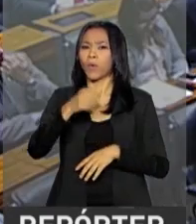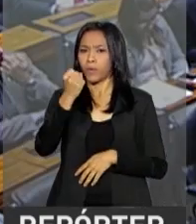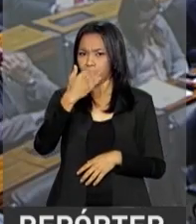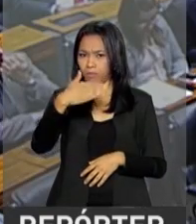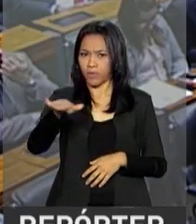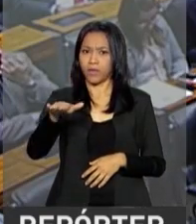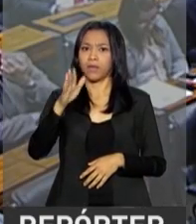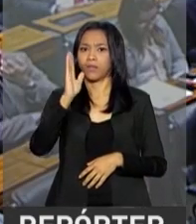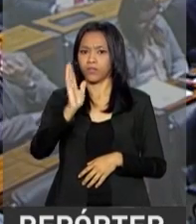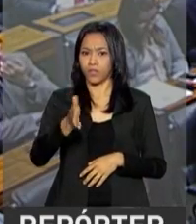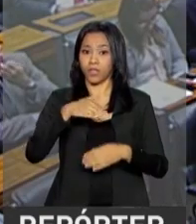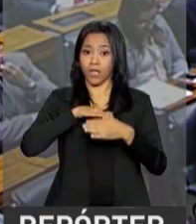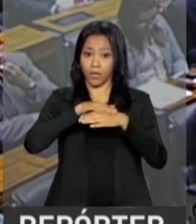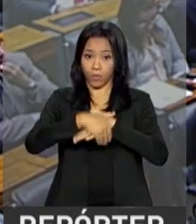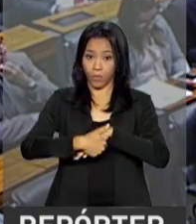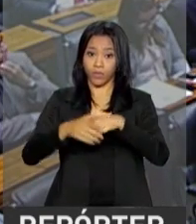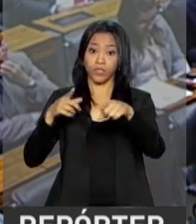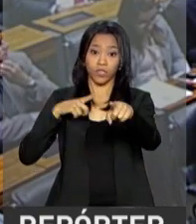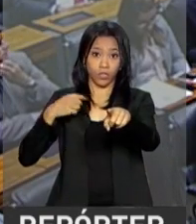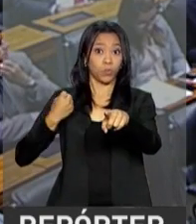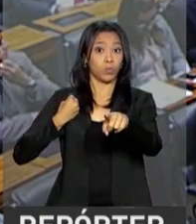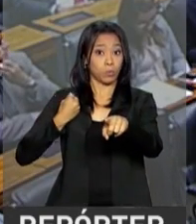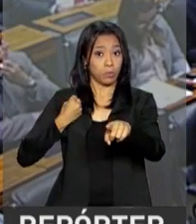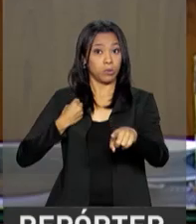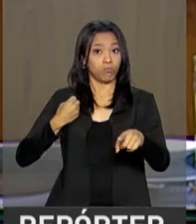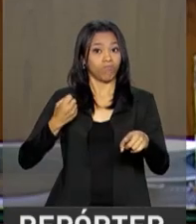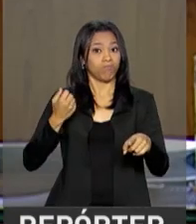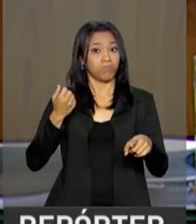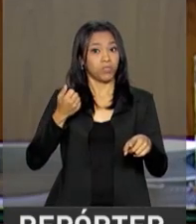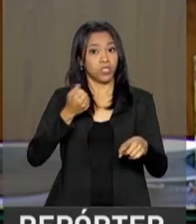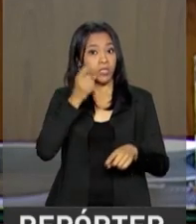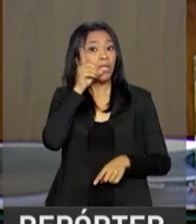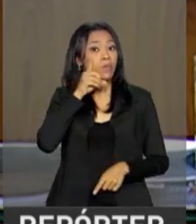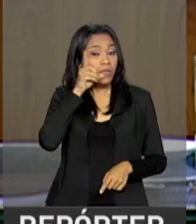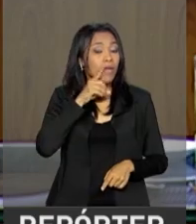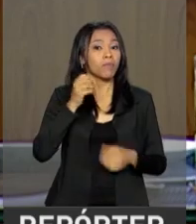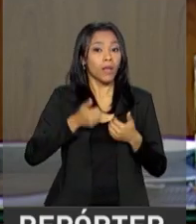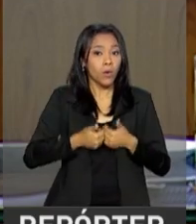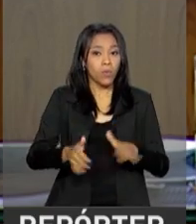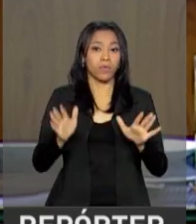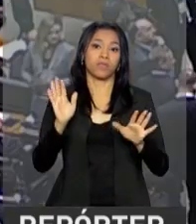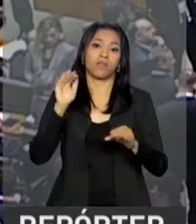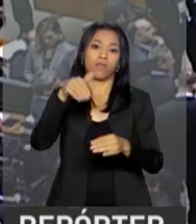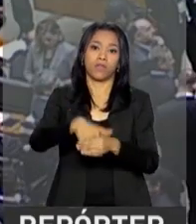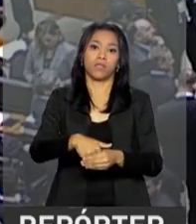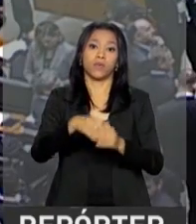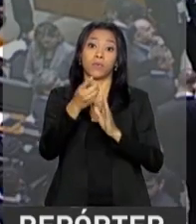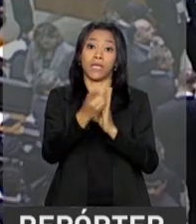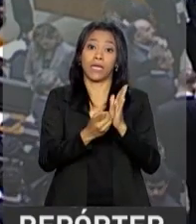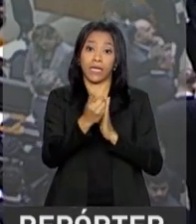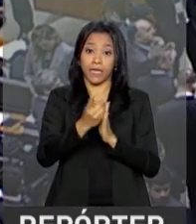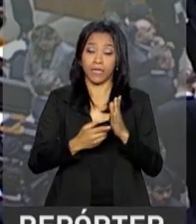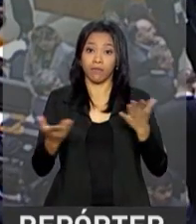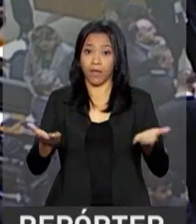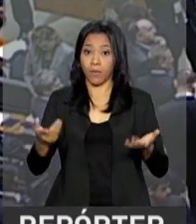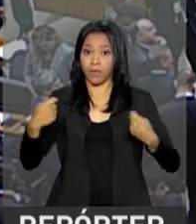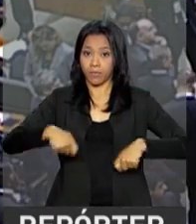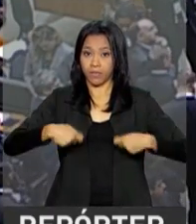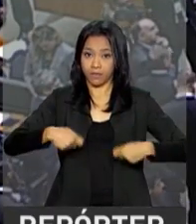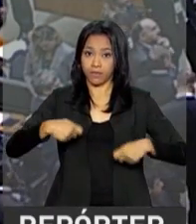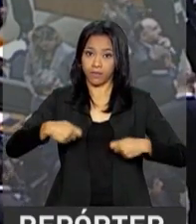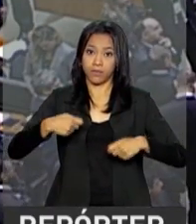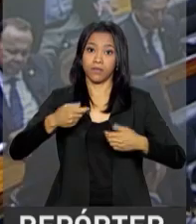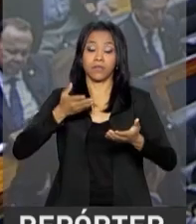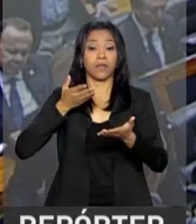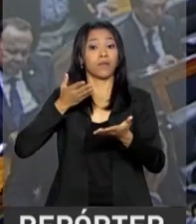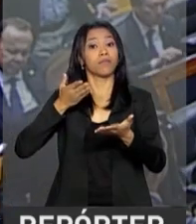já havia no plenário da câmara o número suficiente de deputados para iniciar a votação do decreto precisa agora ser aprovado pelo senado